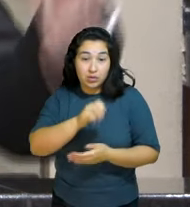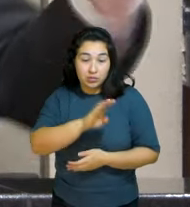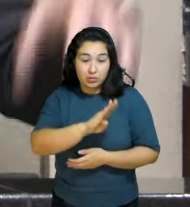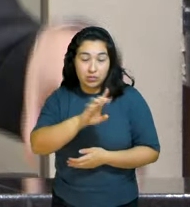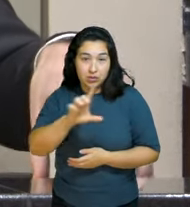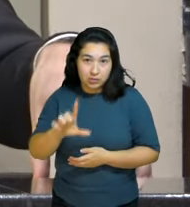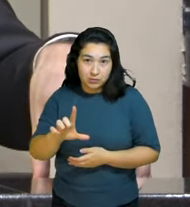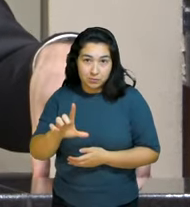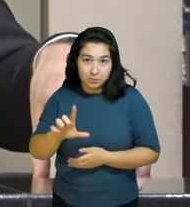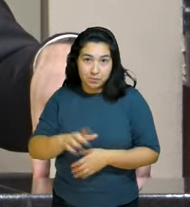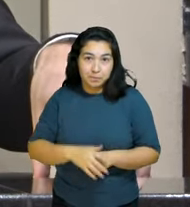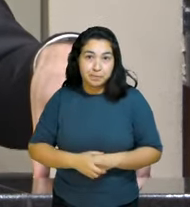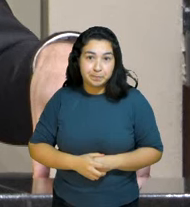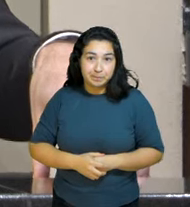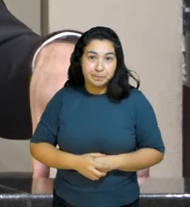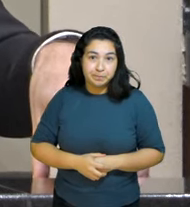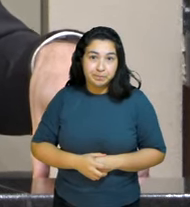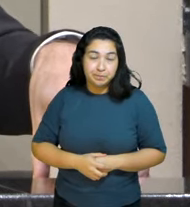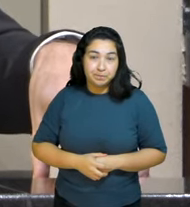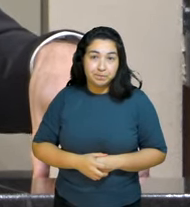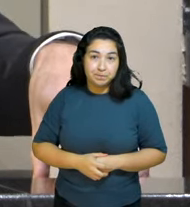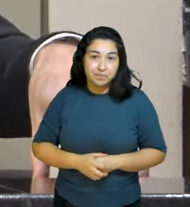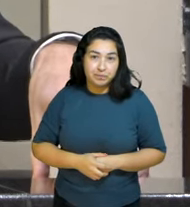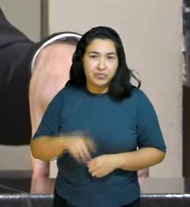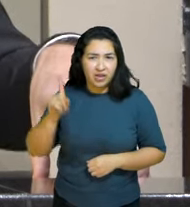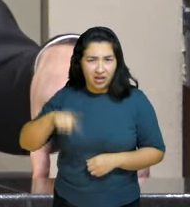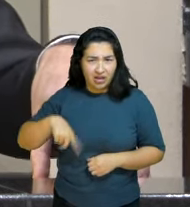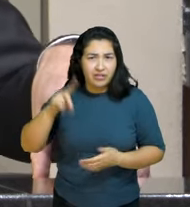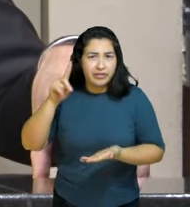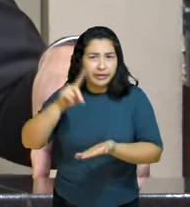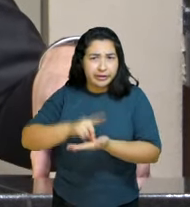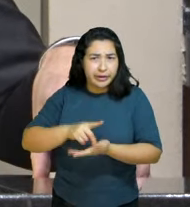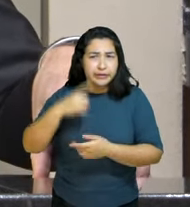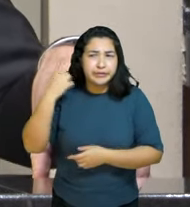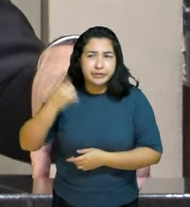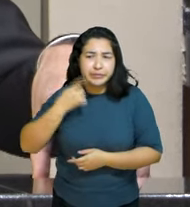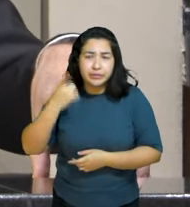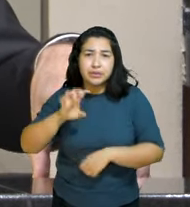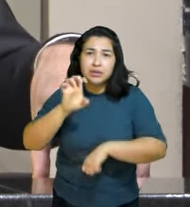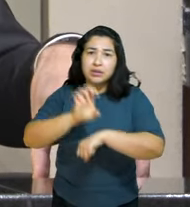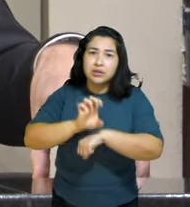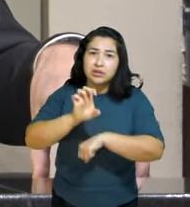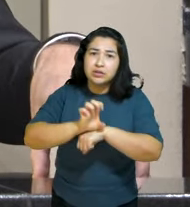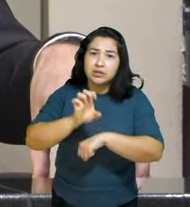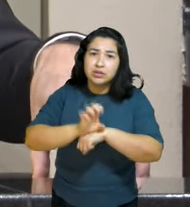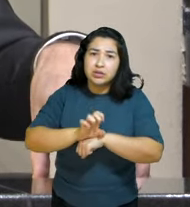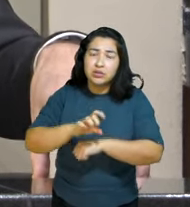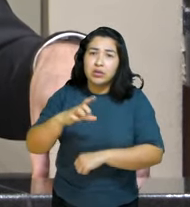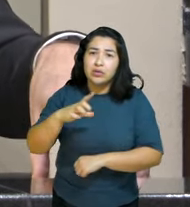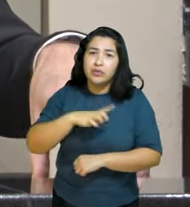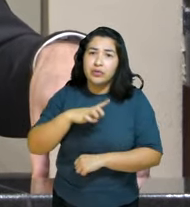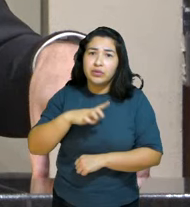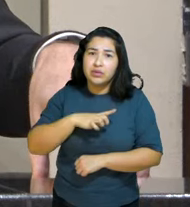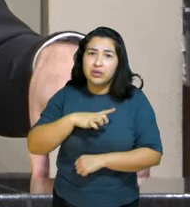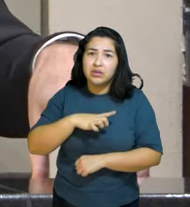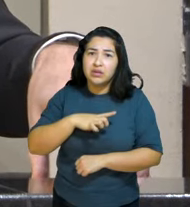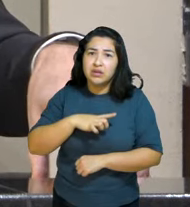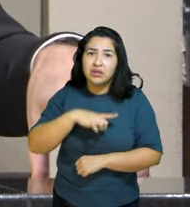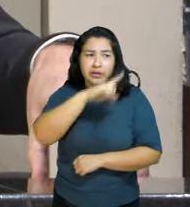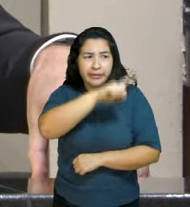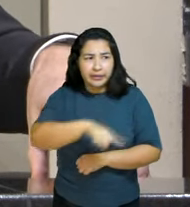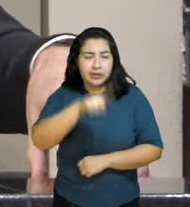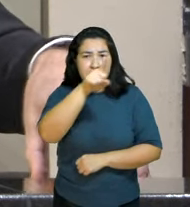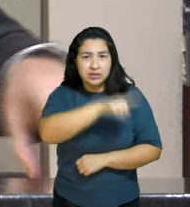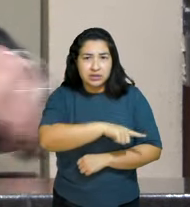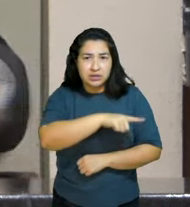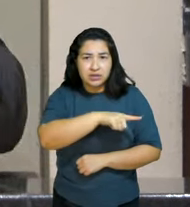na sessão itinerante em Joinville, se era verdade que os deputados estaduais de Santa Catarina tinham boicotado o Parajás. Então,